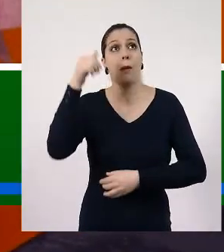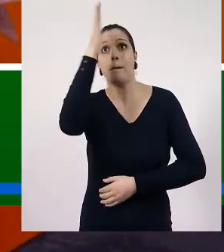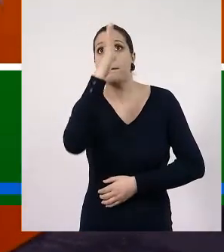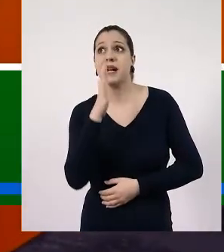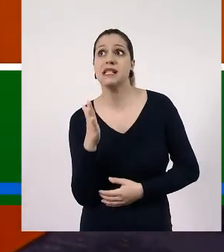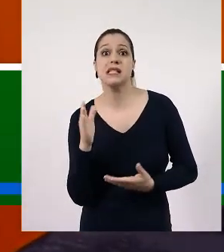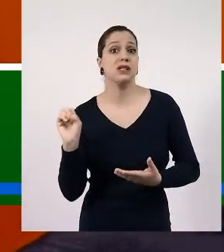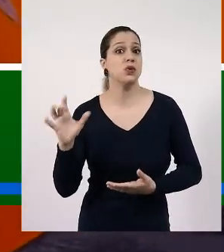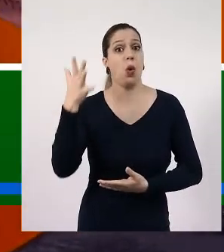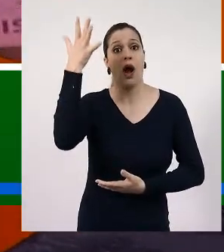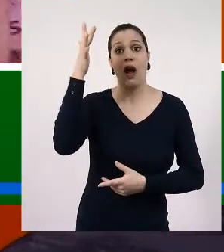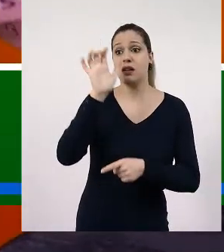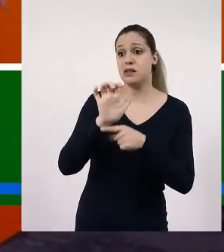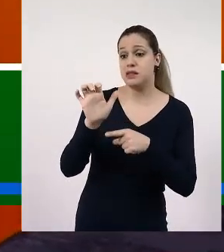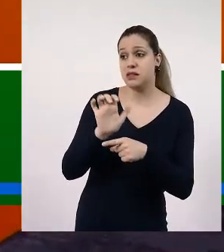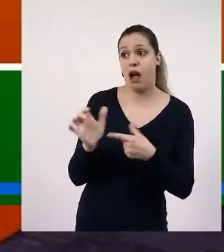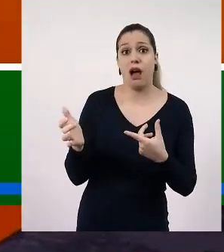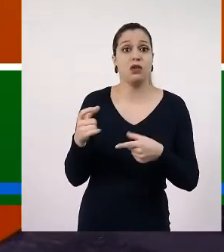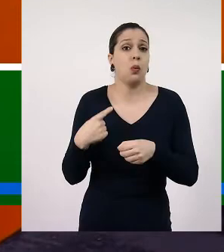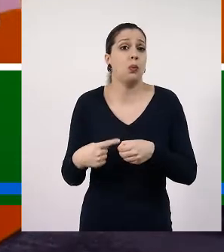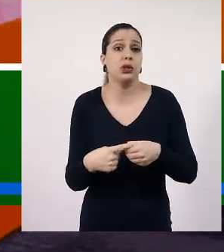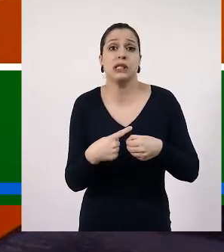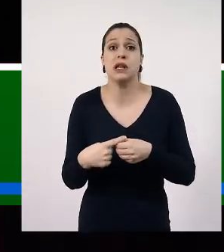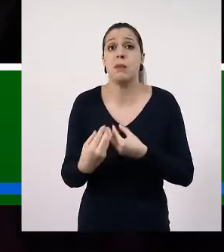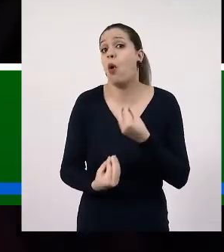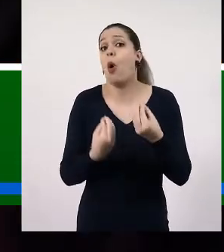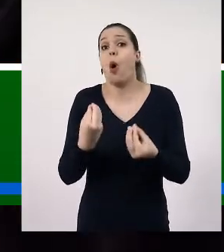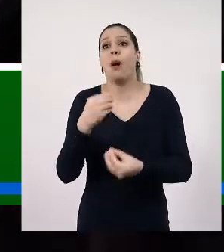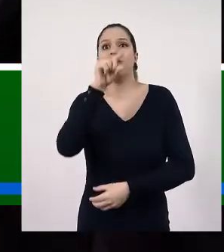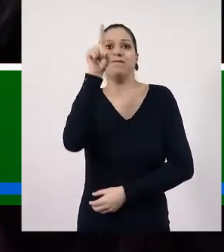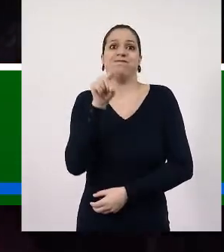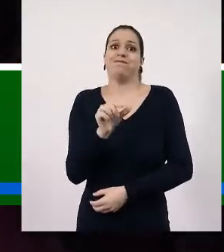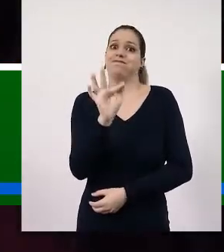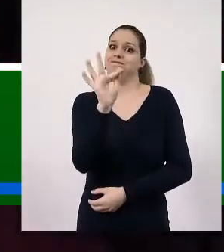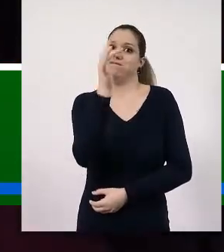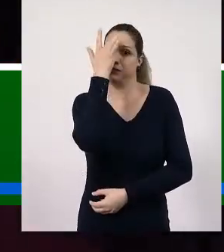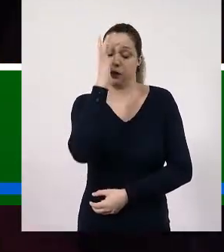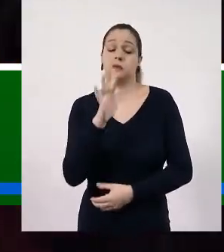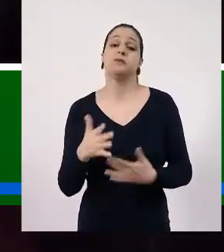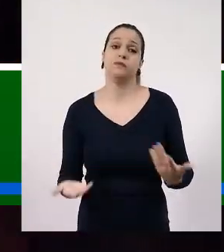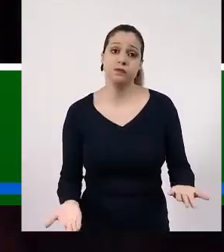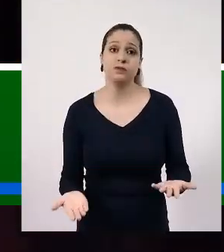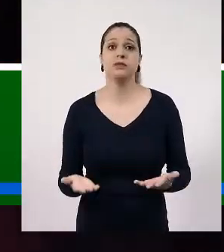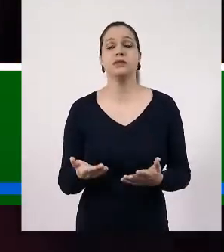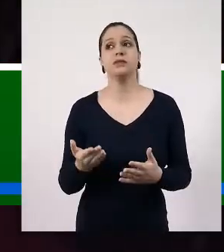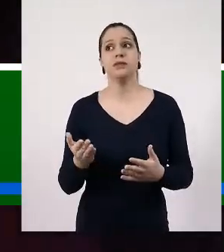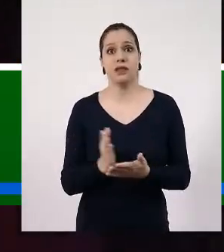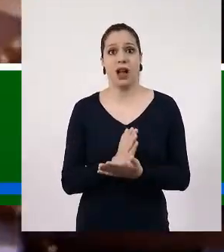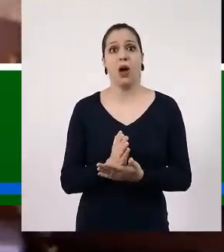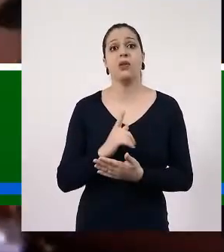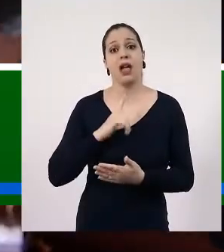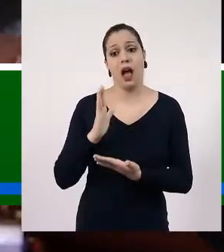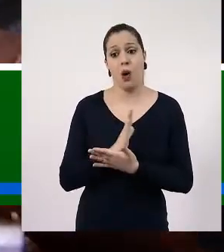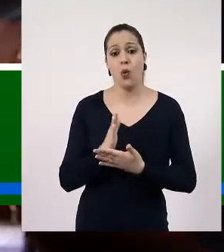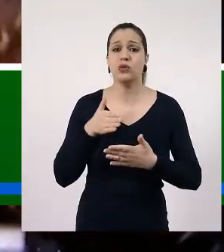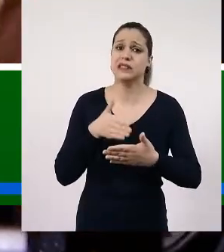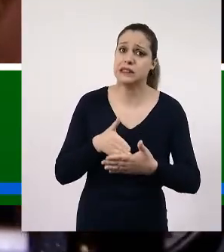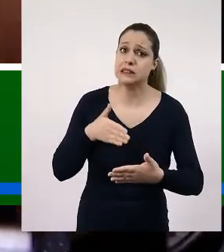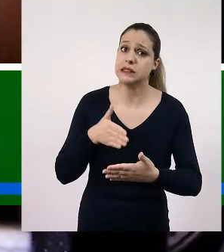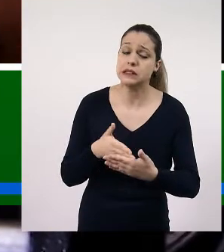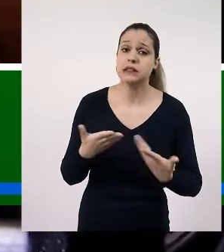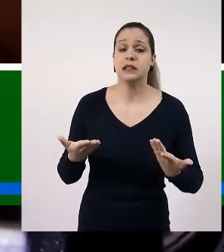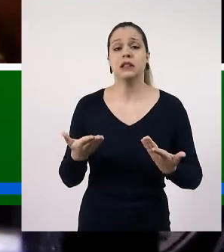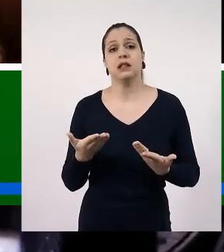nível do Brasil, chega nos estados e chega principalmente nos municípios. E com isso vem criando as dificuldades. Então a gente tem que estar muito atento a